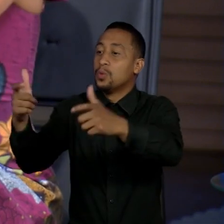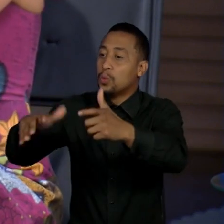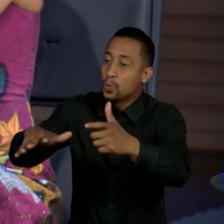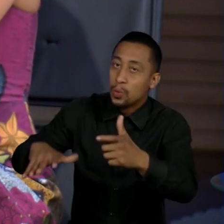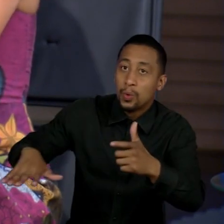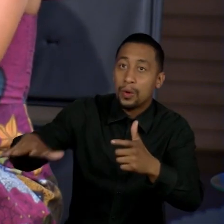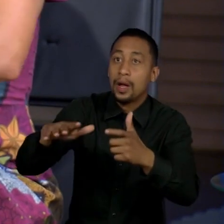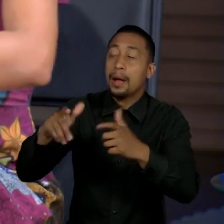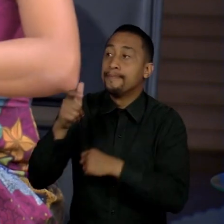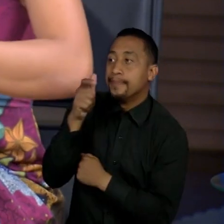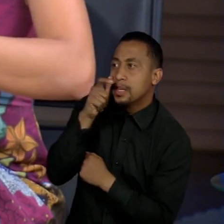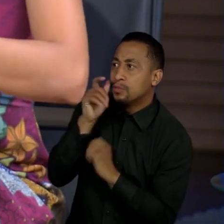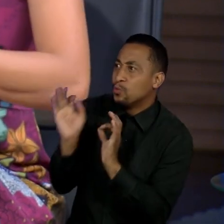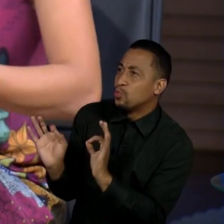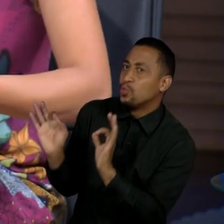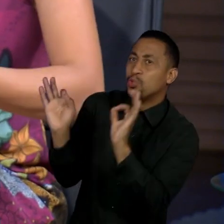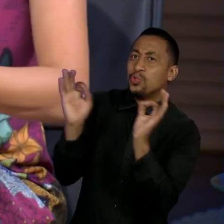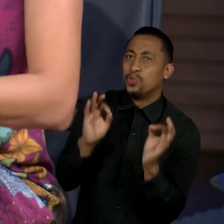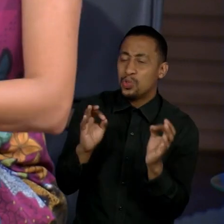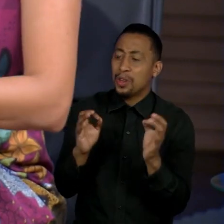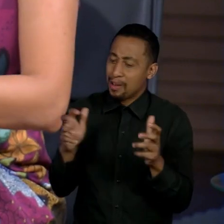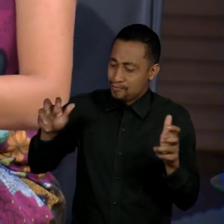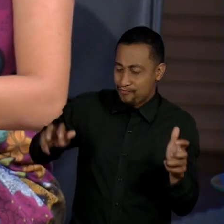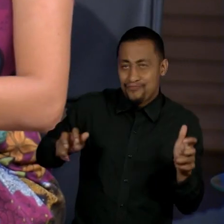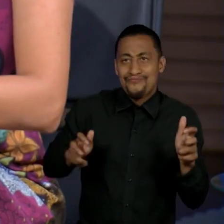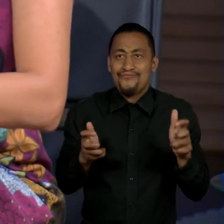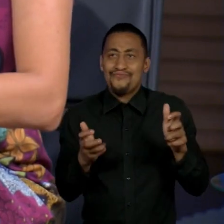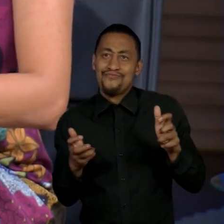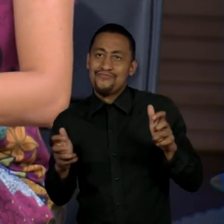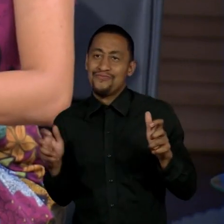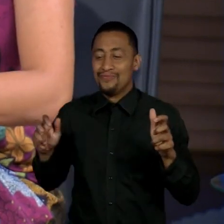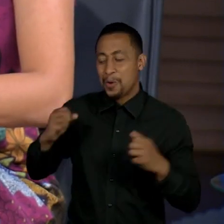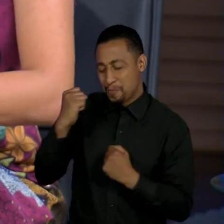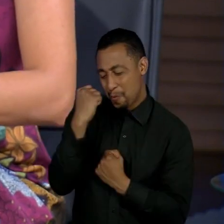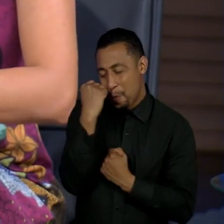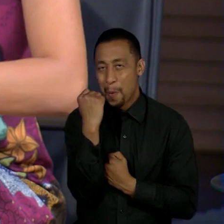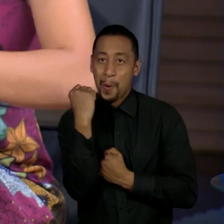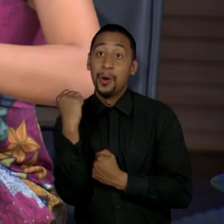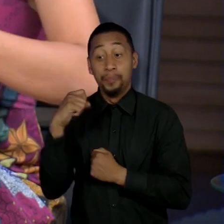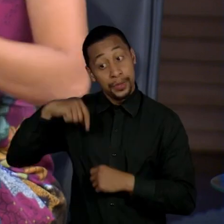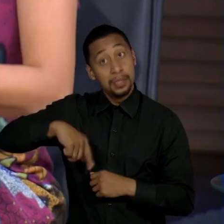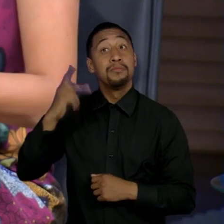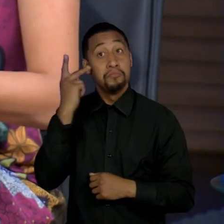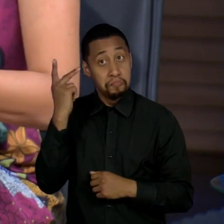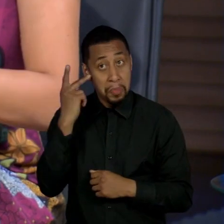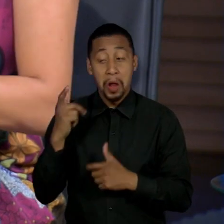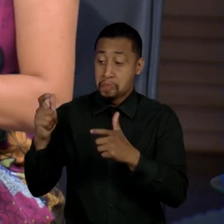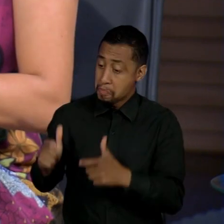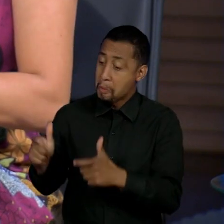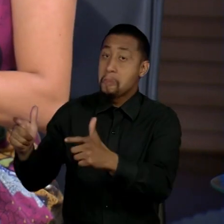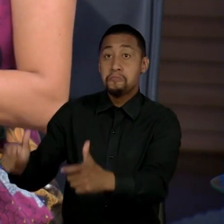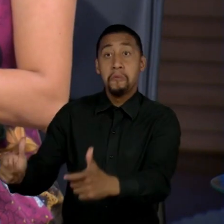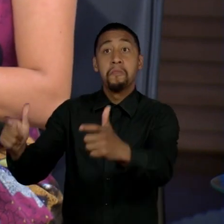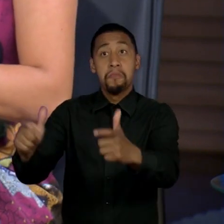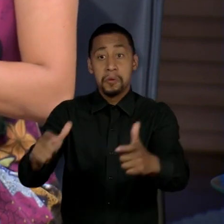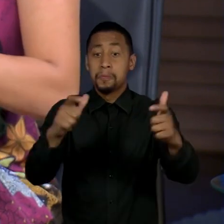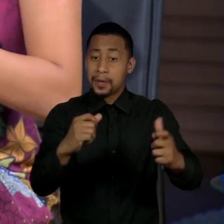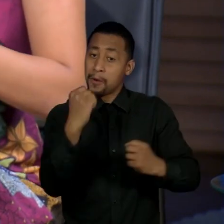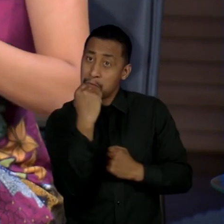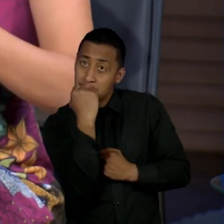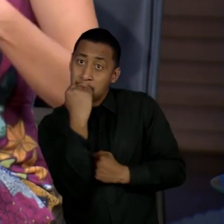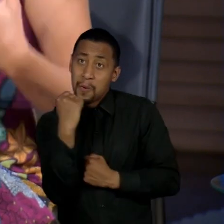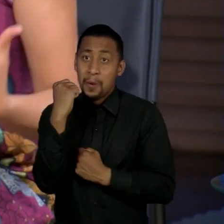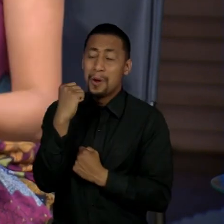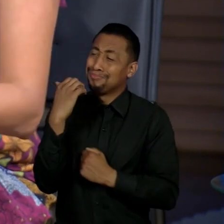ir assistir um trio de forró. Aqui em São Paulo a gente tem algumas casas de forró bem legais, então é importante também que o público